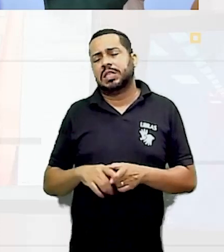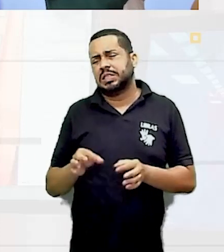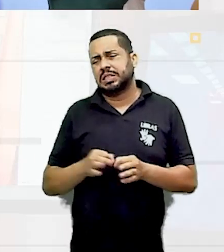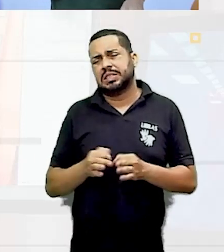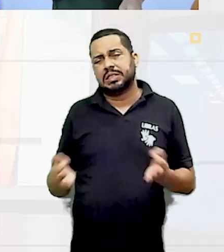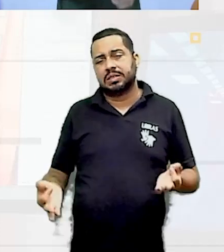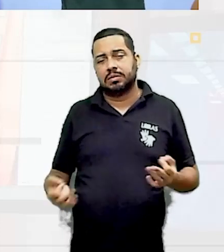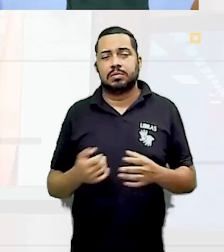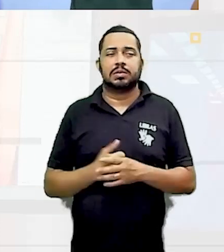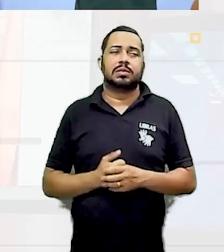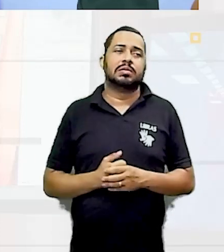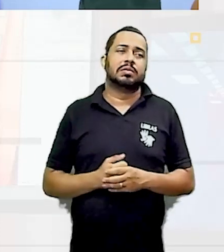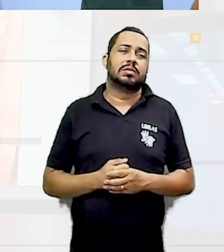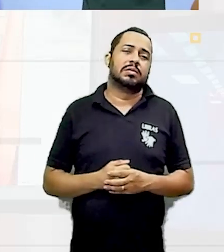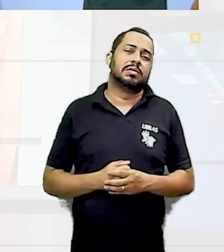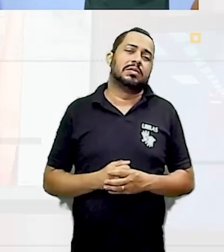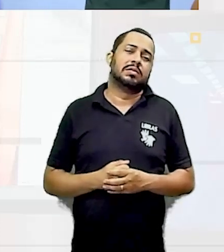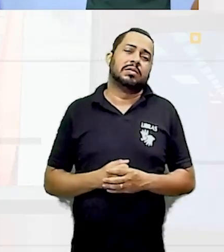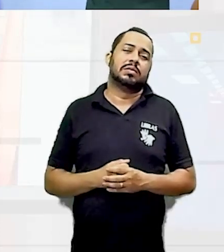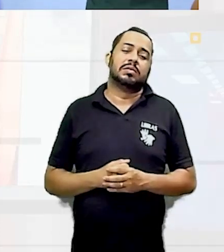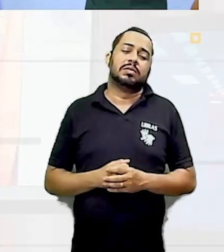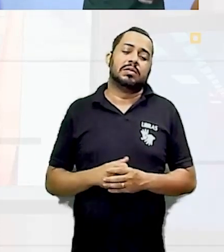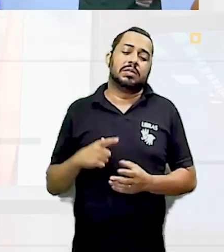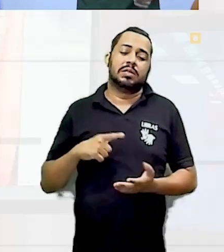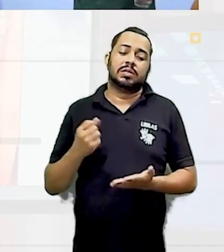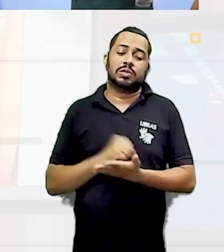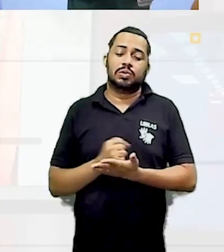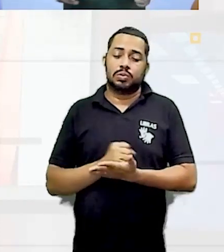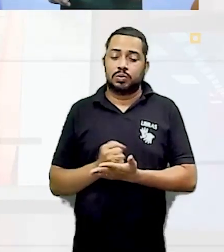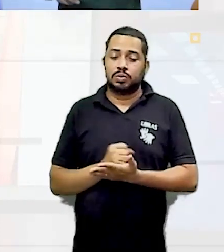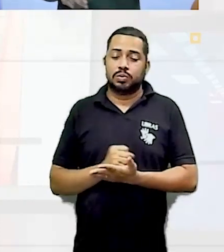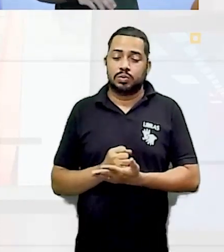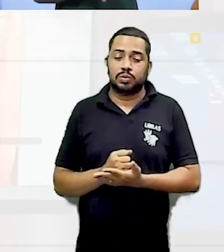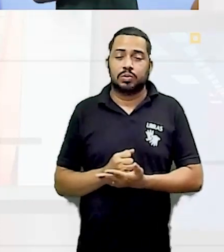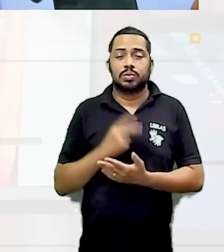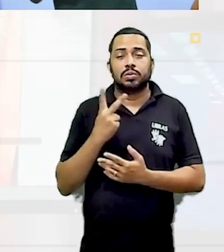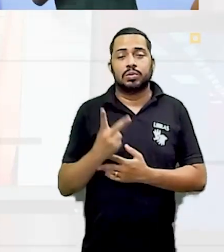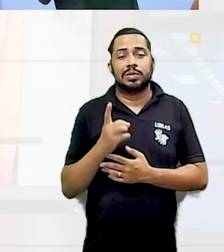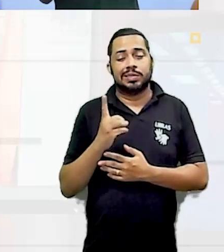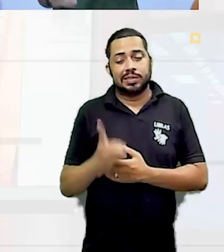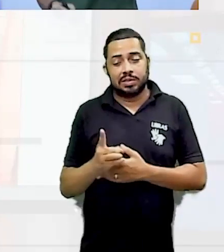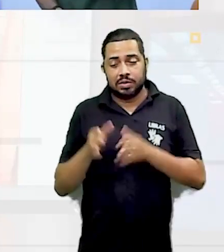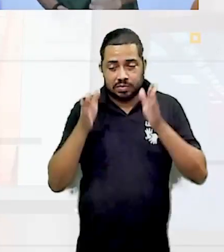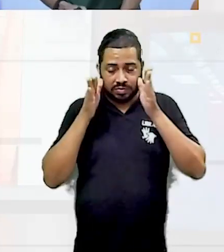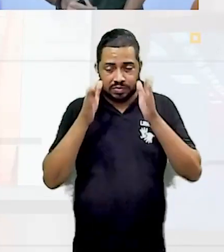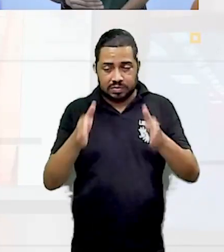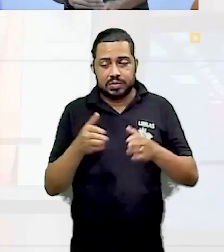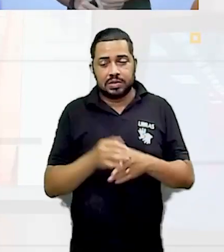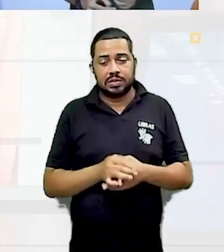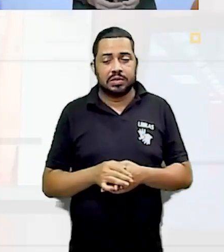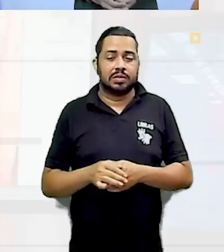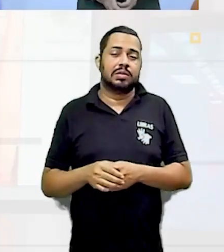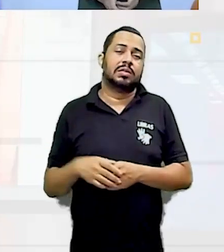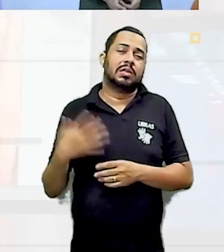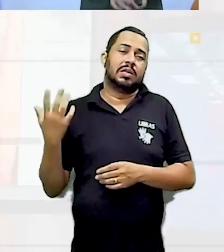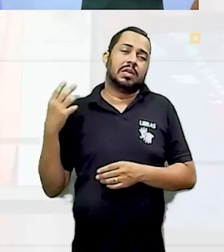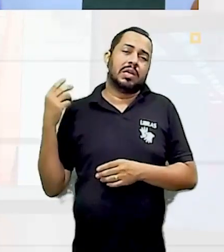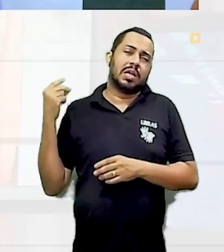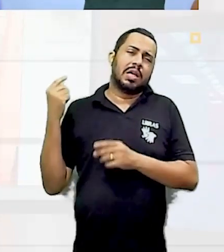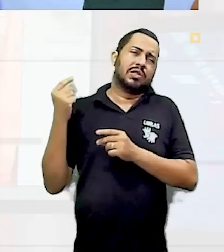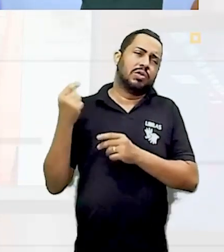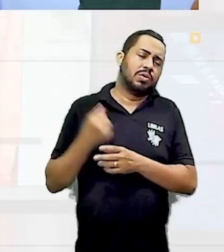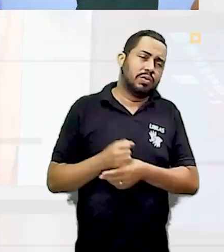para jogos mesmo. Eu trouxe jogos 2D, são jogos focados nesse mais estilo mais retrô,